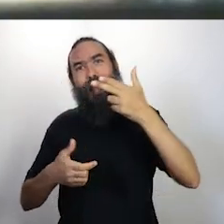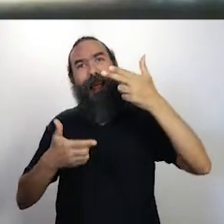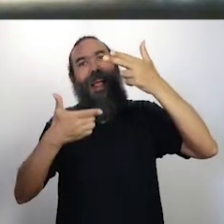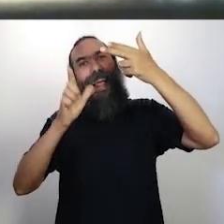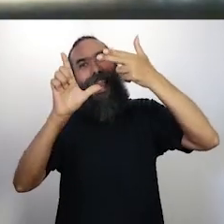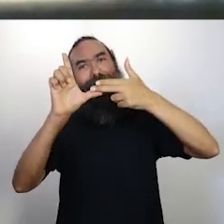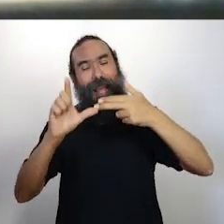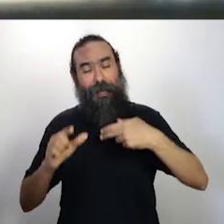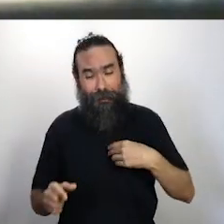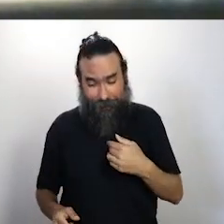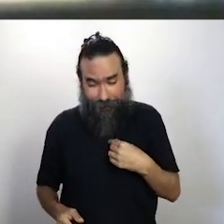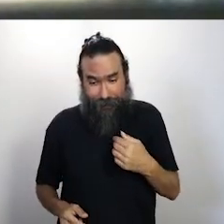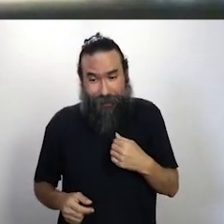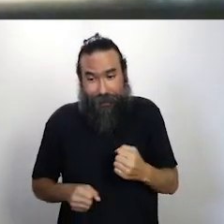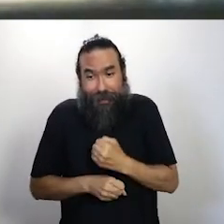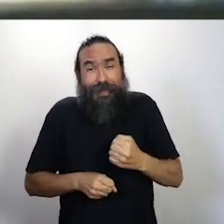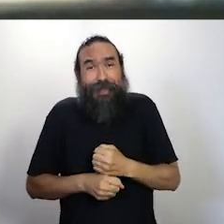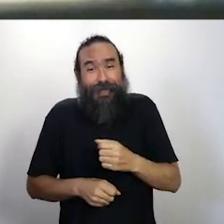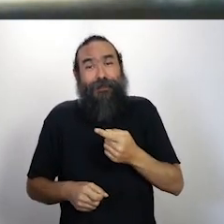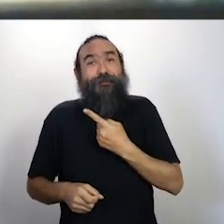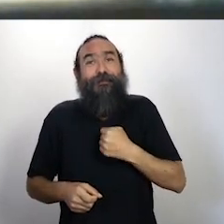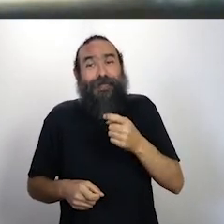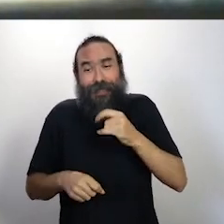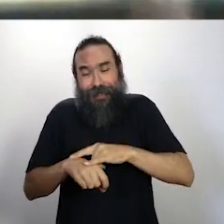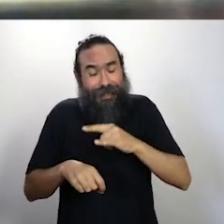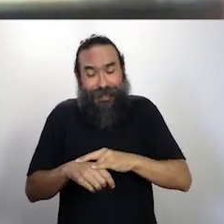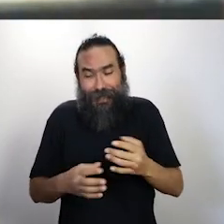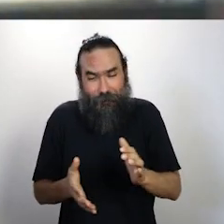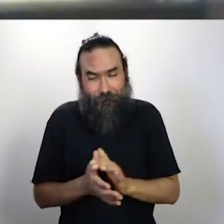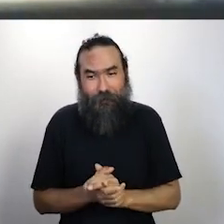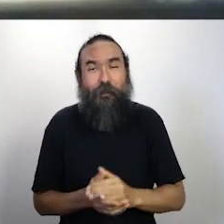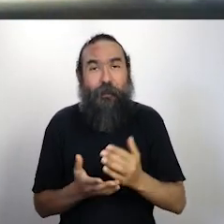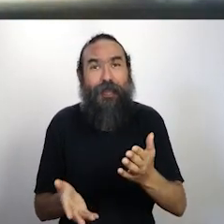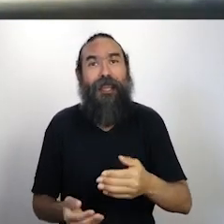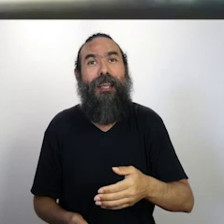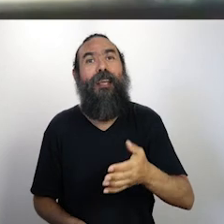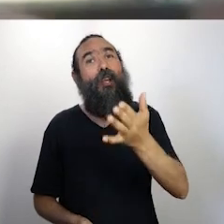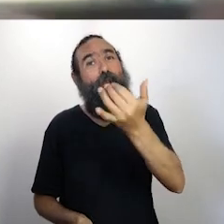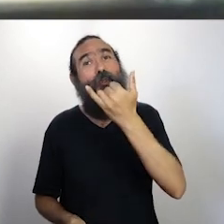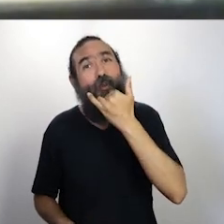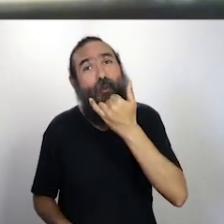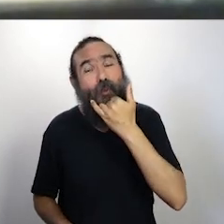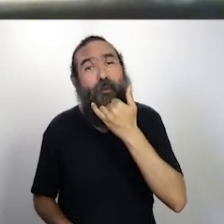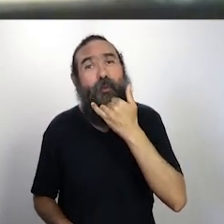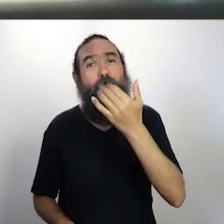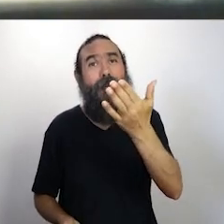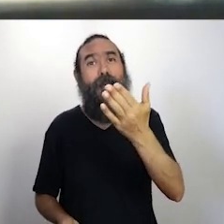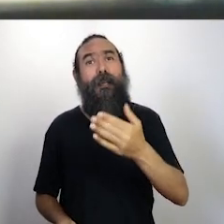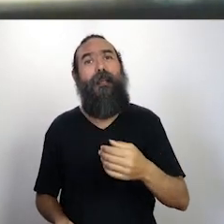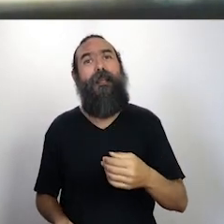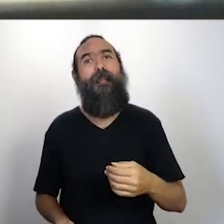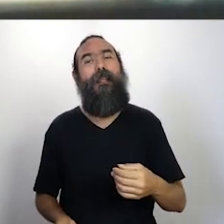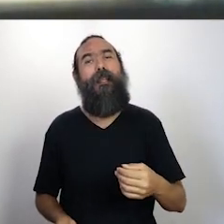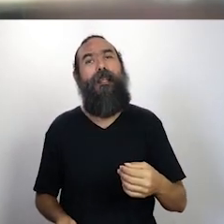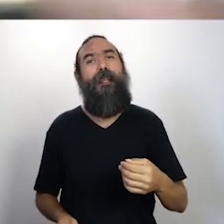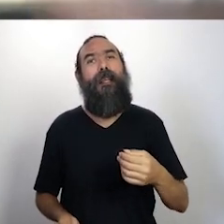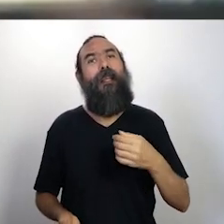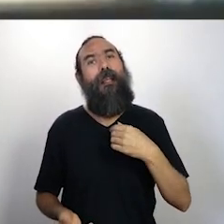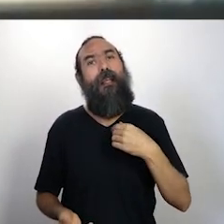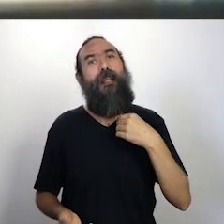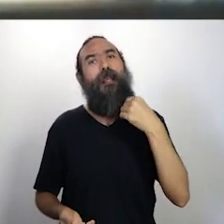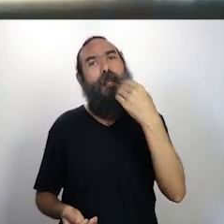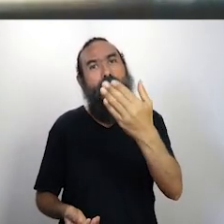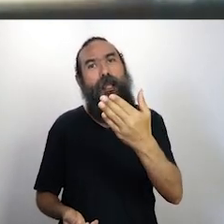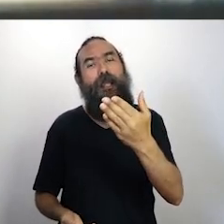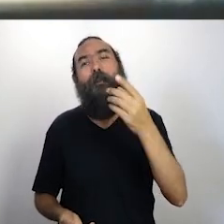da outra eu queria contar que Benedita me ligou deixou um beijo pediu desculpa por não poder estar com vocês desejou um bom